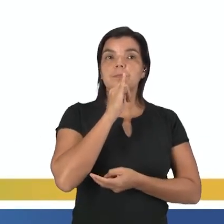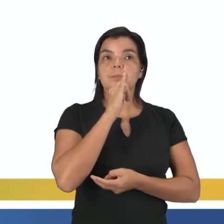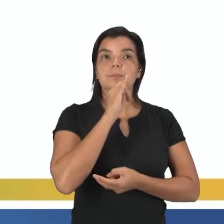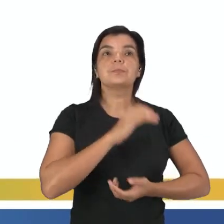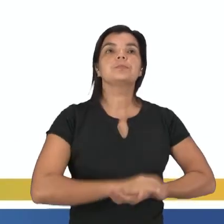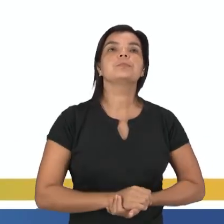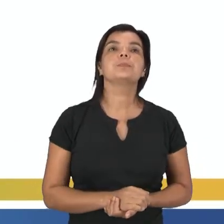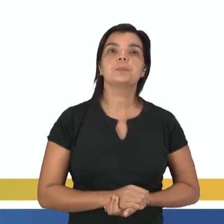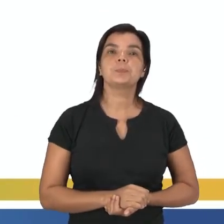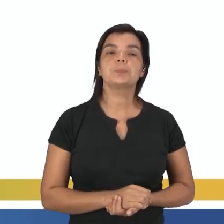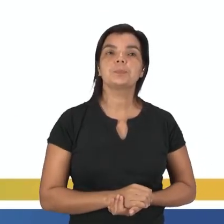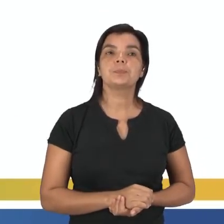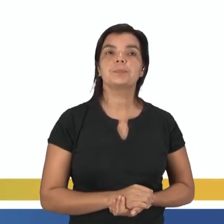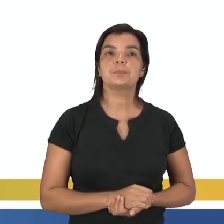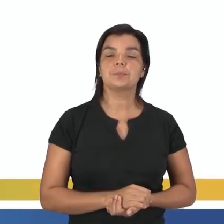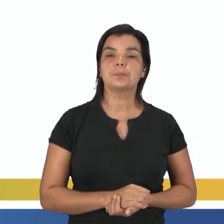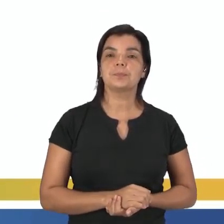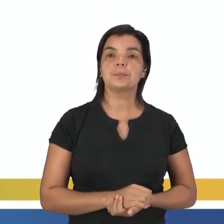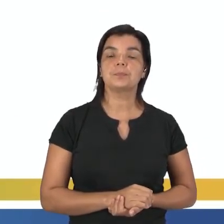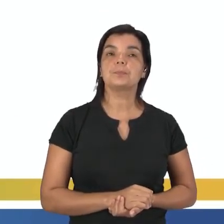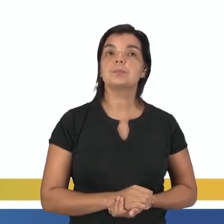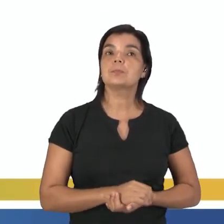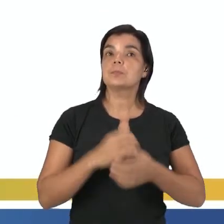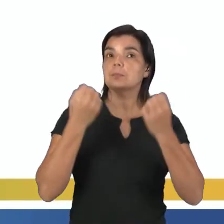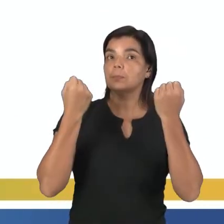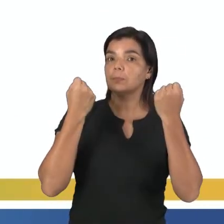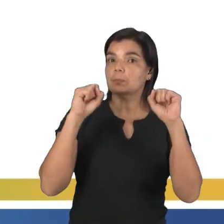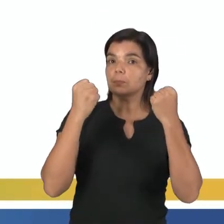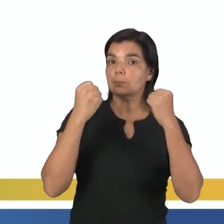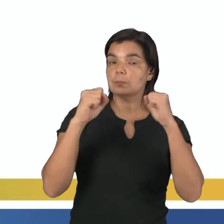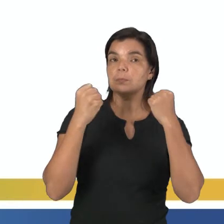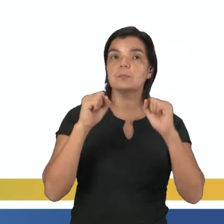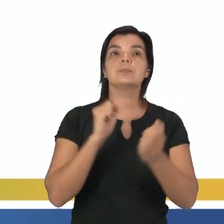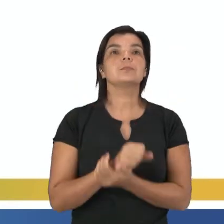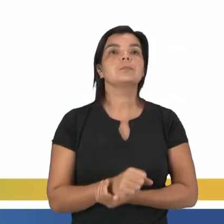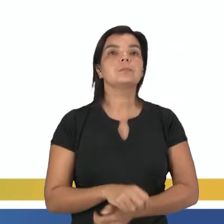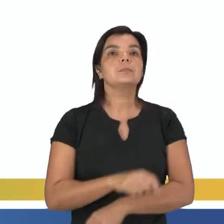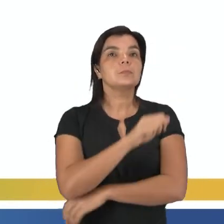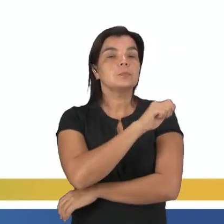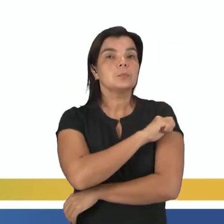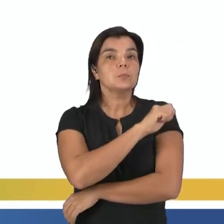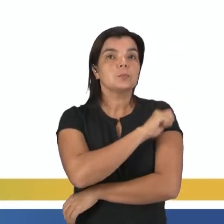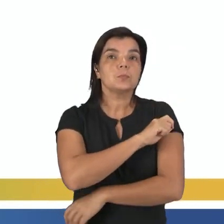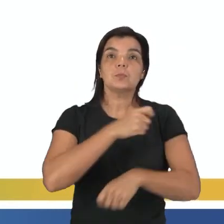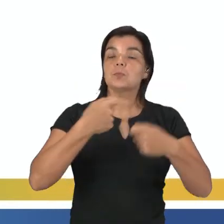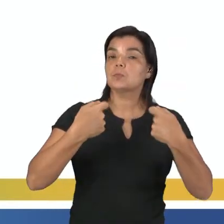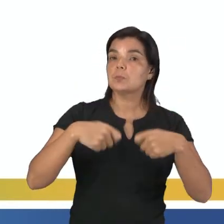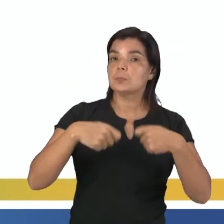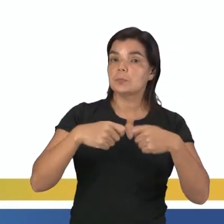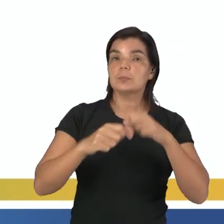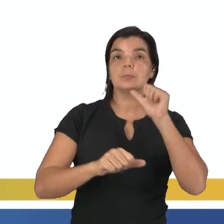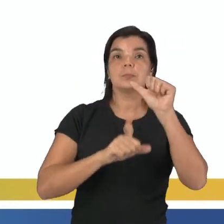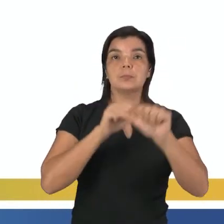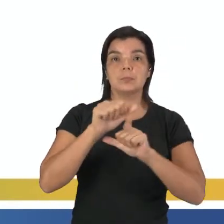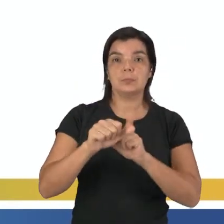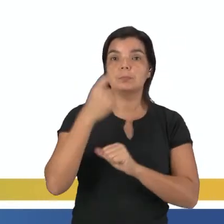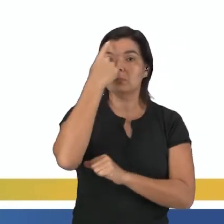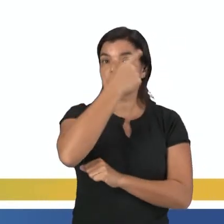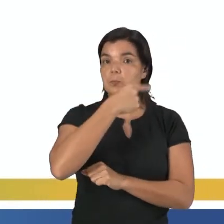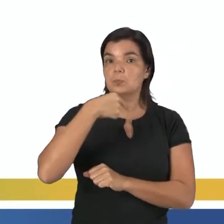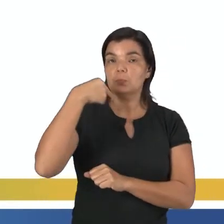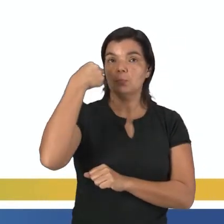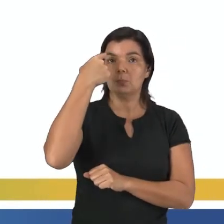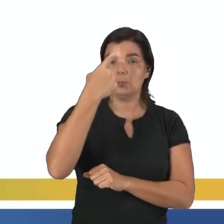número 2, com a seguinte pergunta, né? Em uma atividade de física, o aluno precisaria